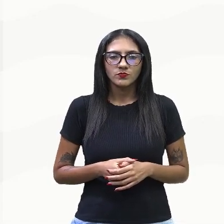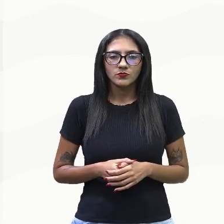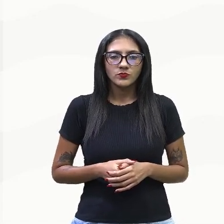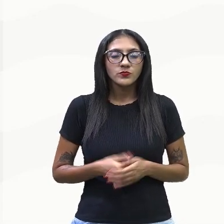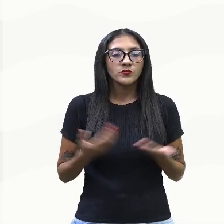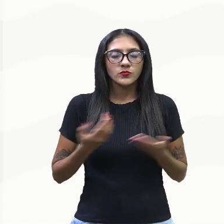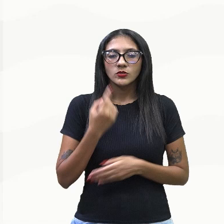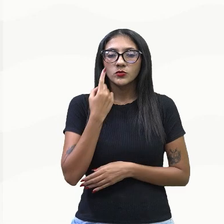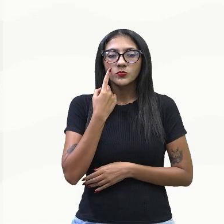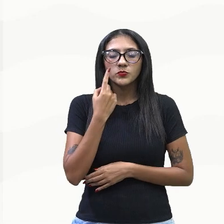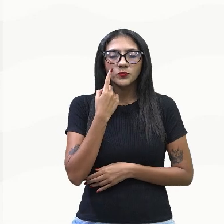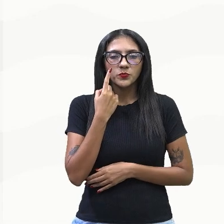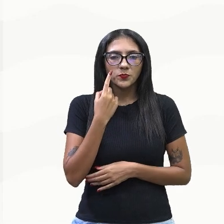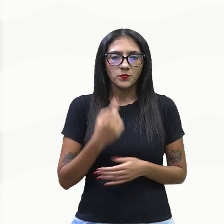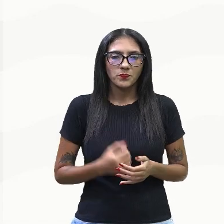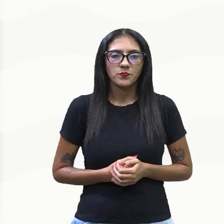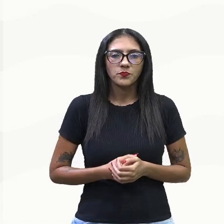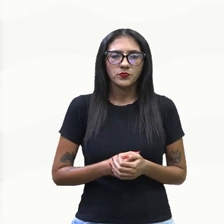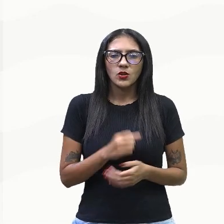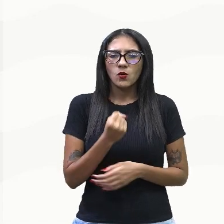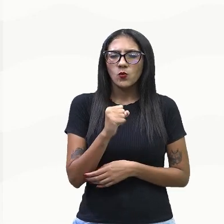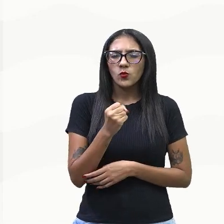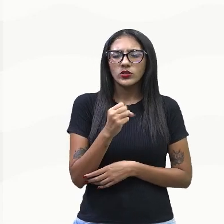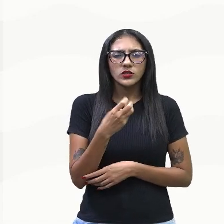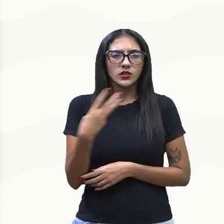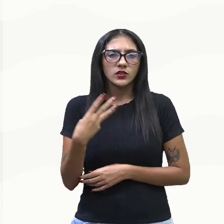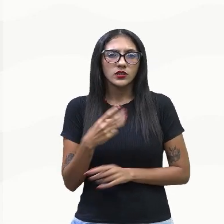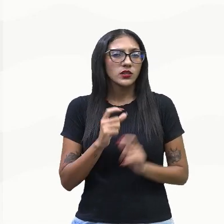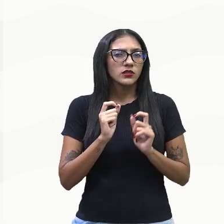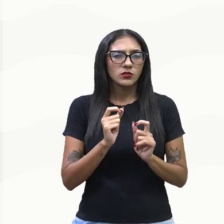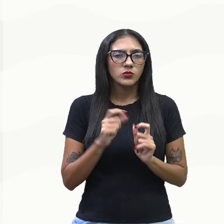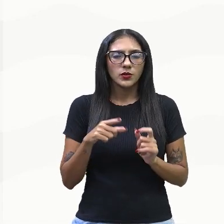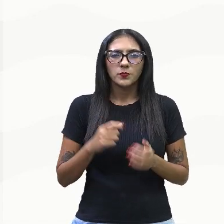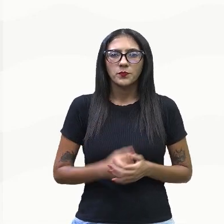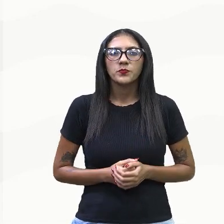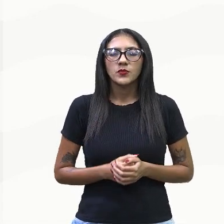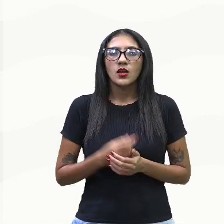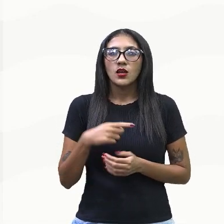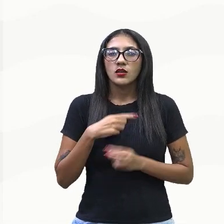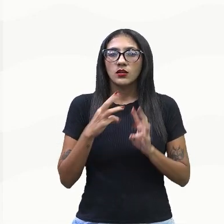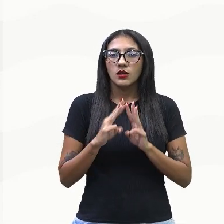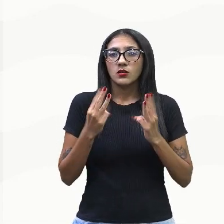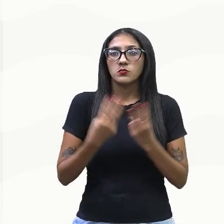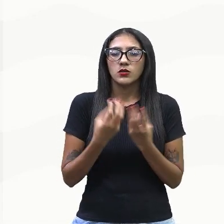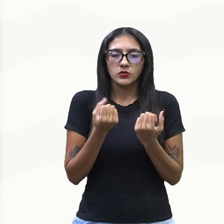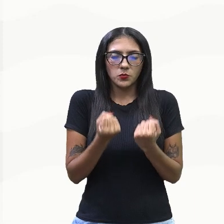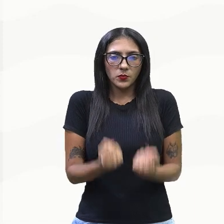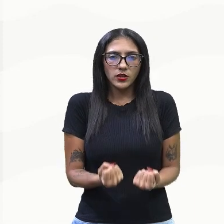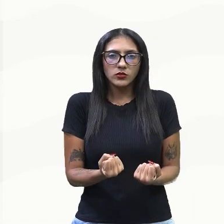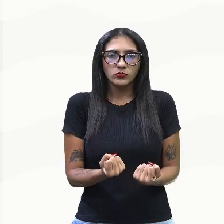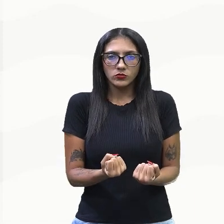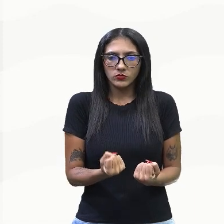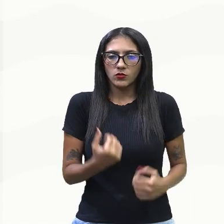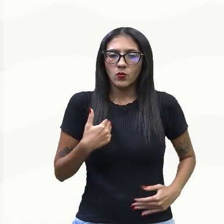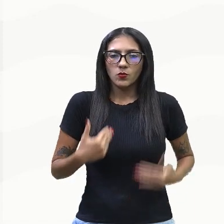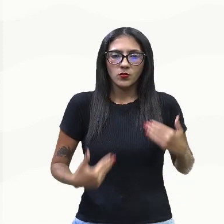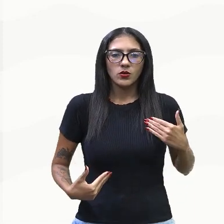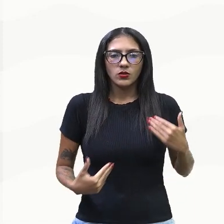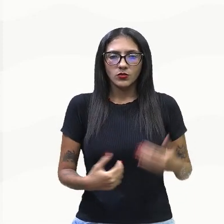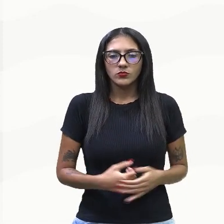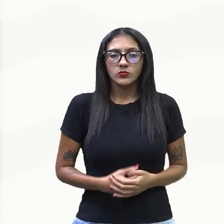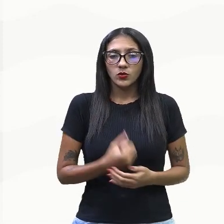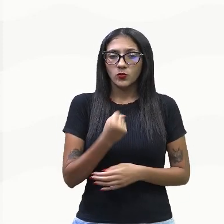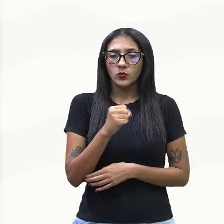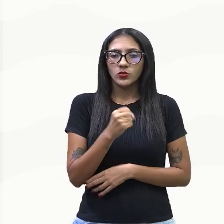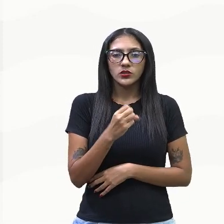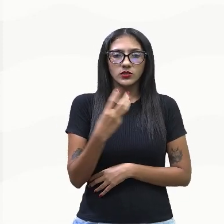3,0625. Agora, 83 é o que do Cauã? 83 é o peso dele, ele pesa 83 quilos.